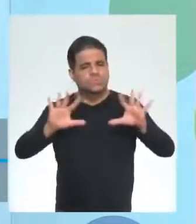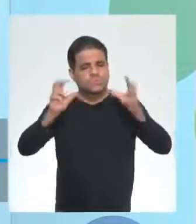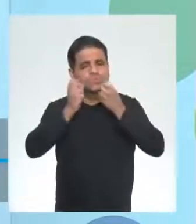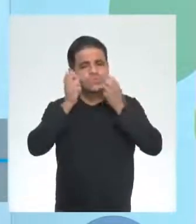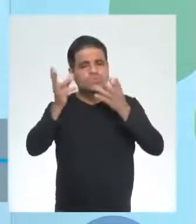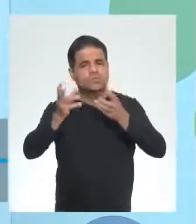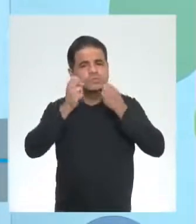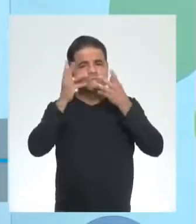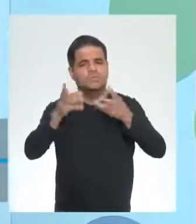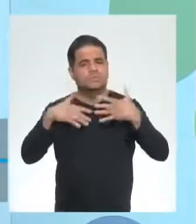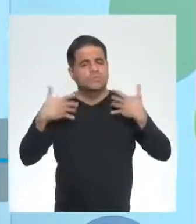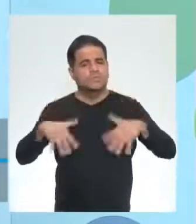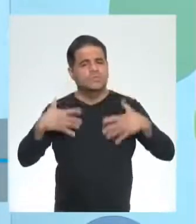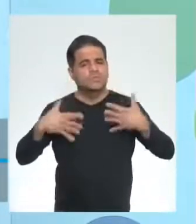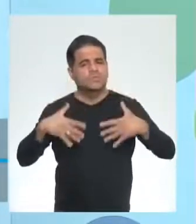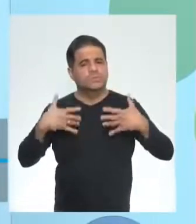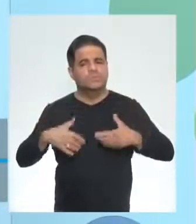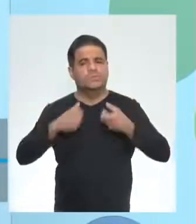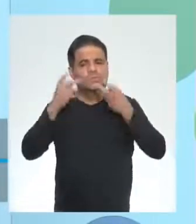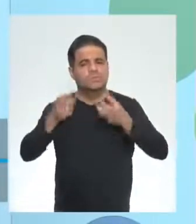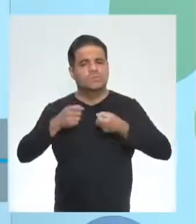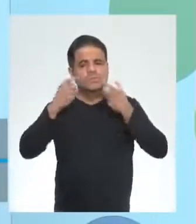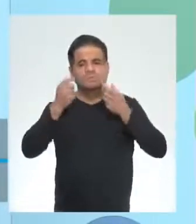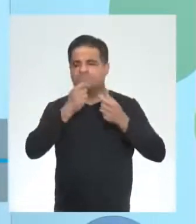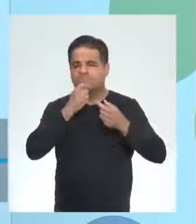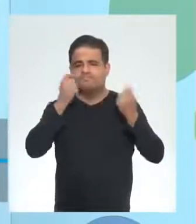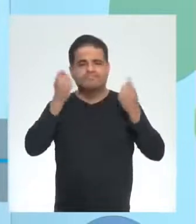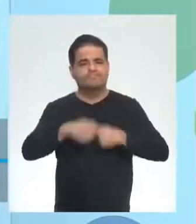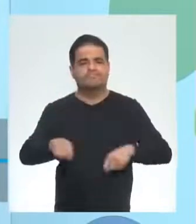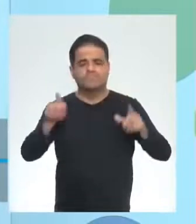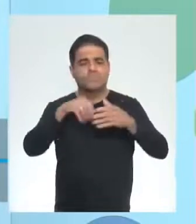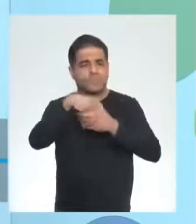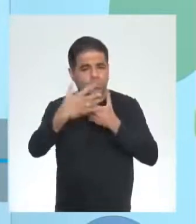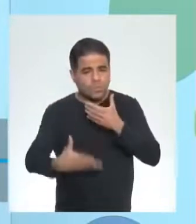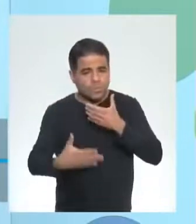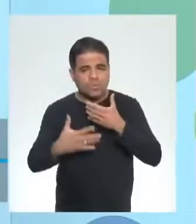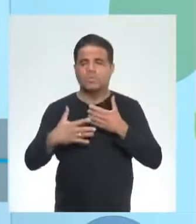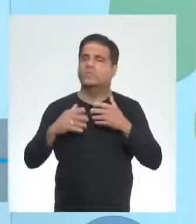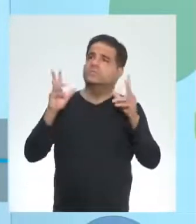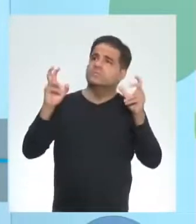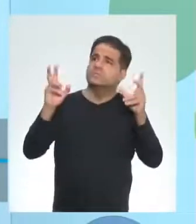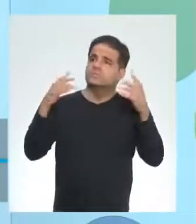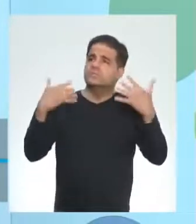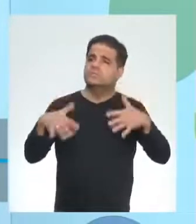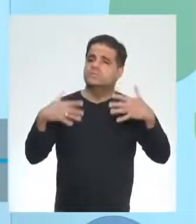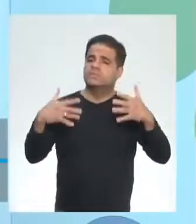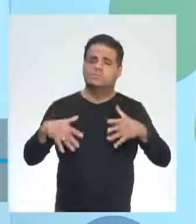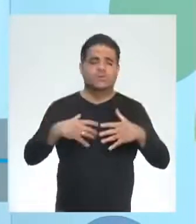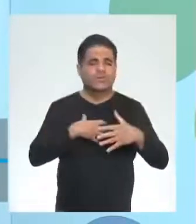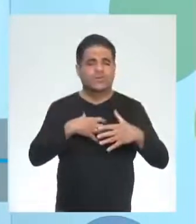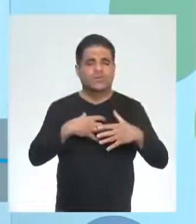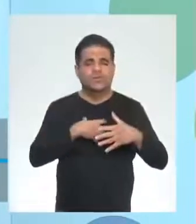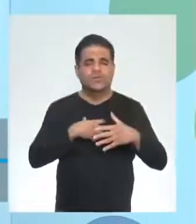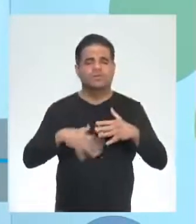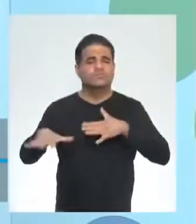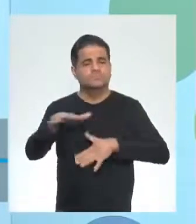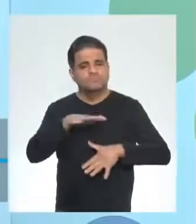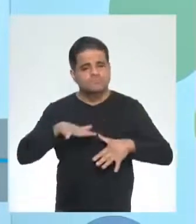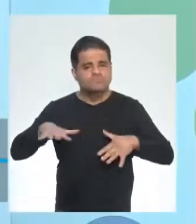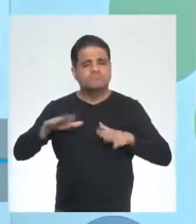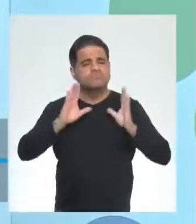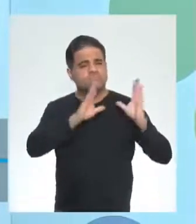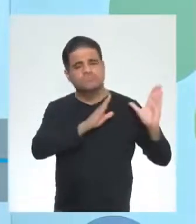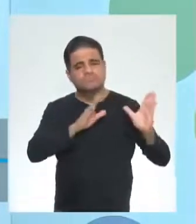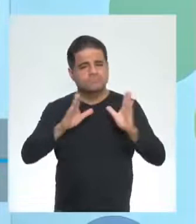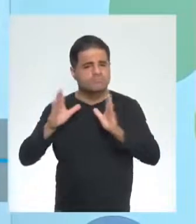informações. Tem muita informação sem necessidade, né? Muito conteúdo para a questão da muita forma de